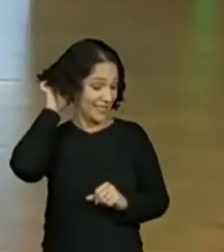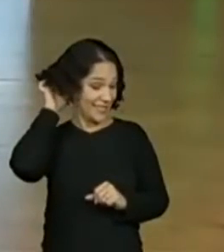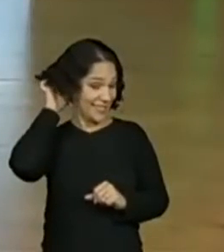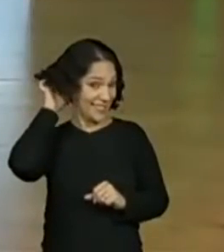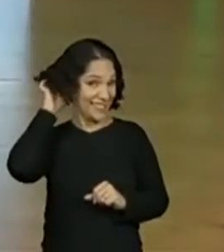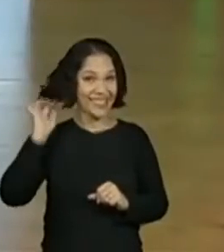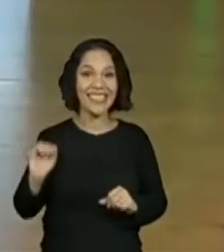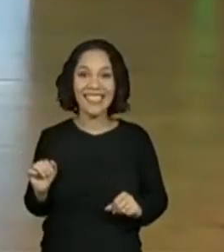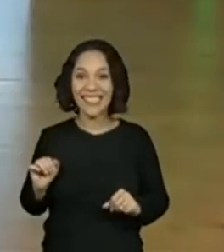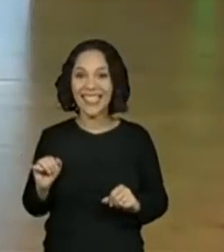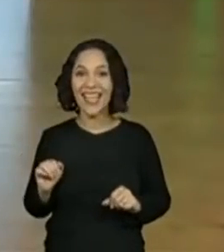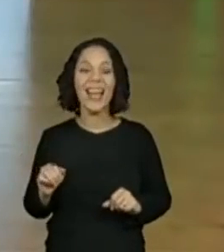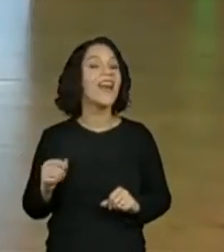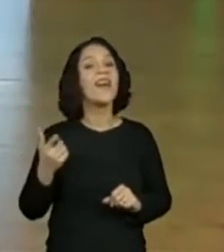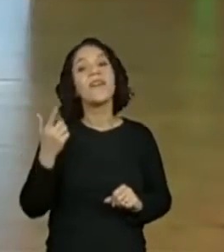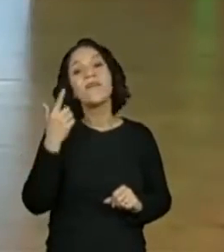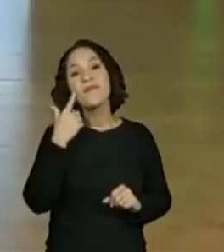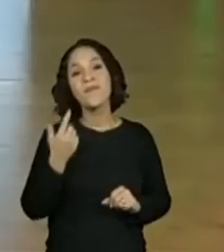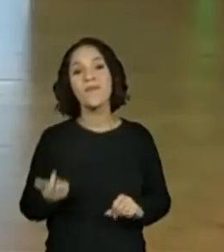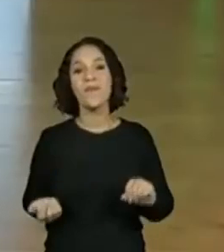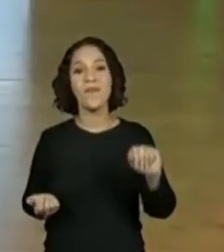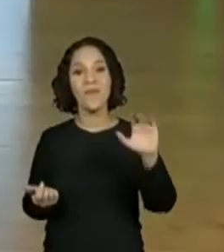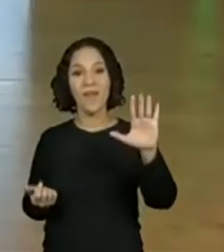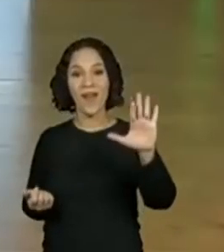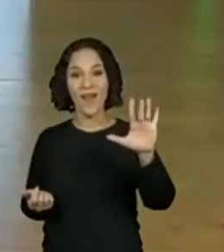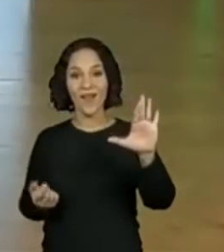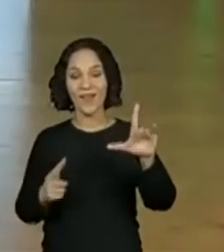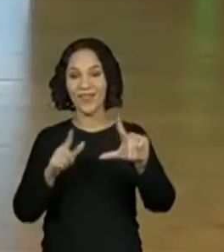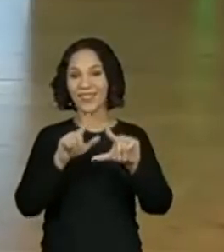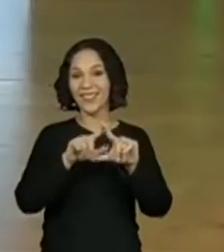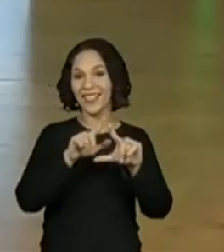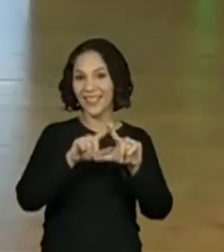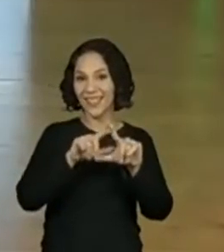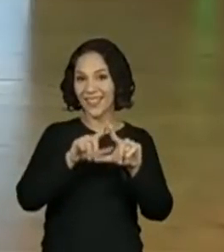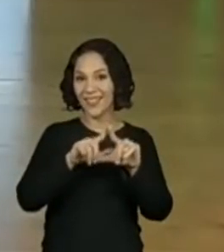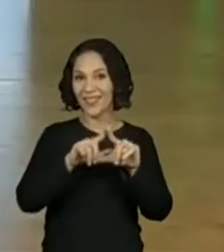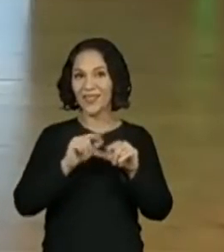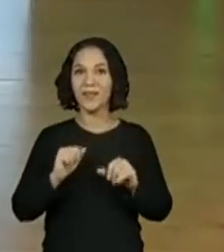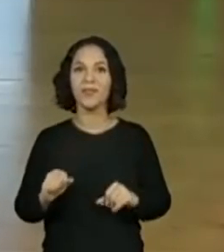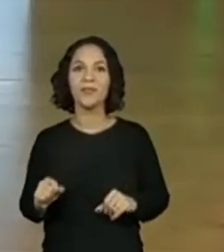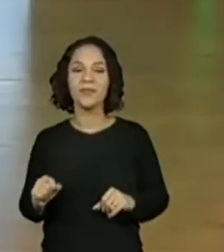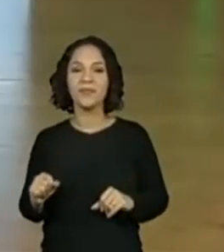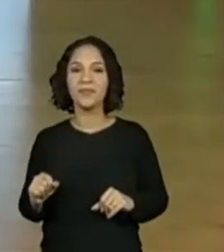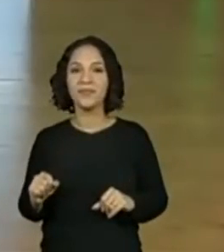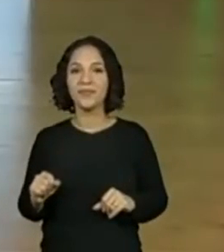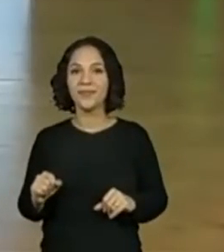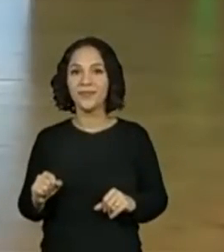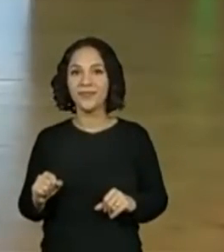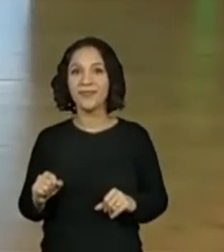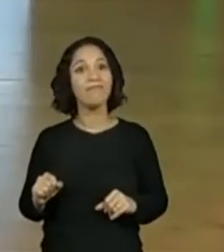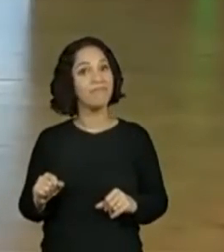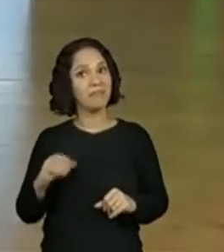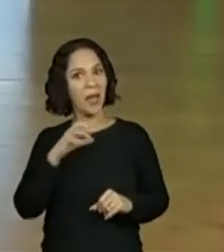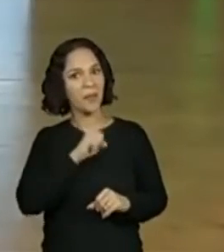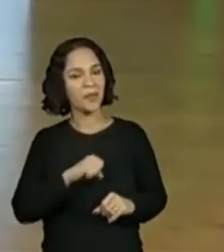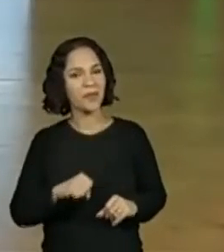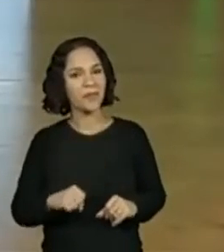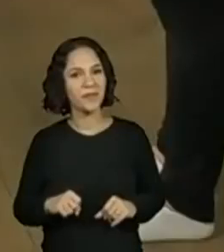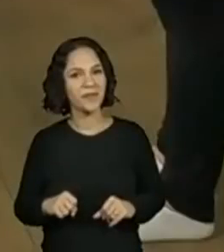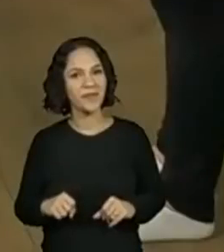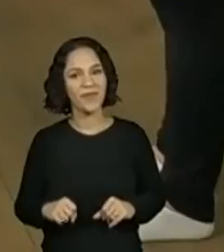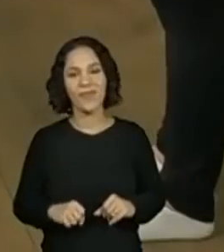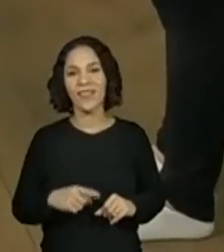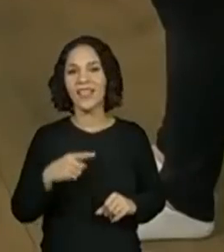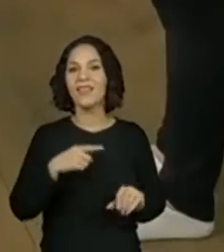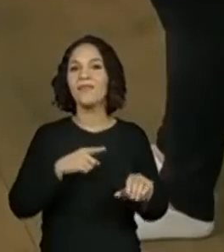Mão direita no triângulo. Mão direita no triângulo. Meu foi rápido, hein? Pé